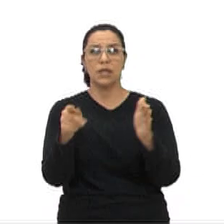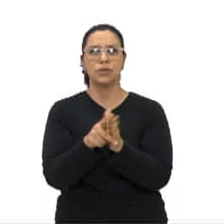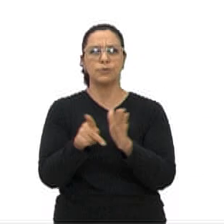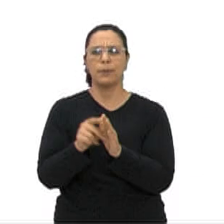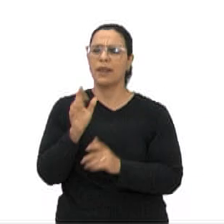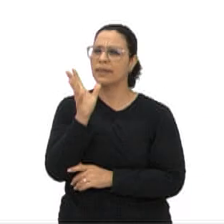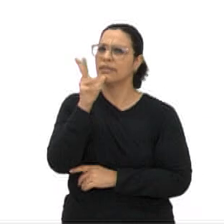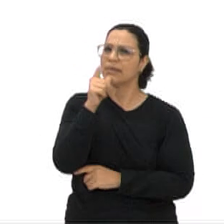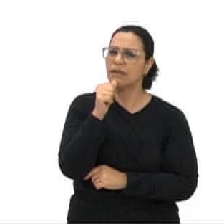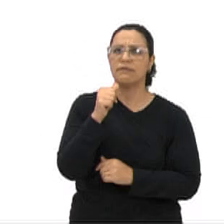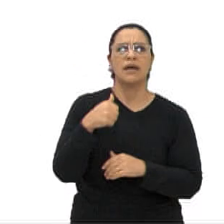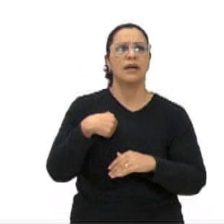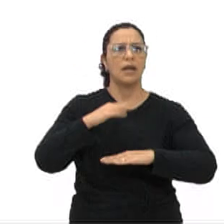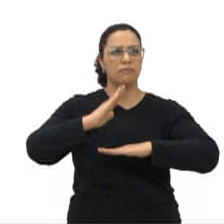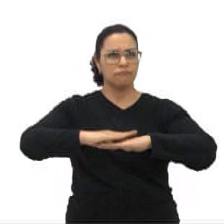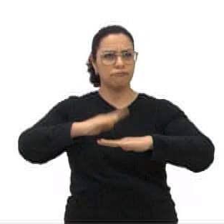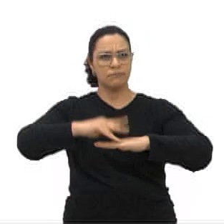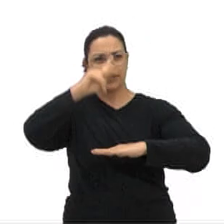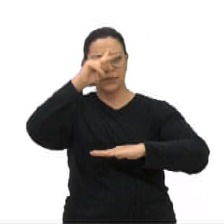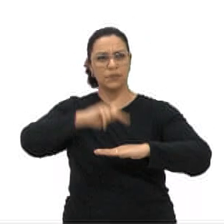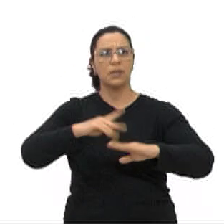paulatina